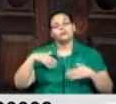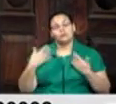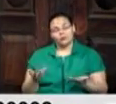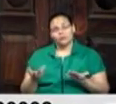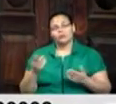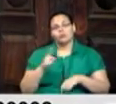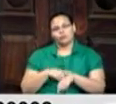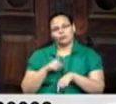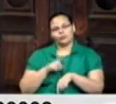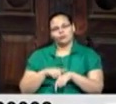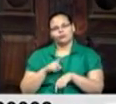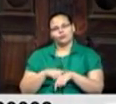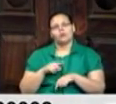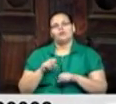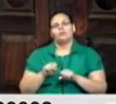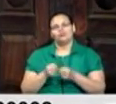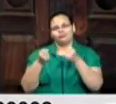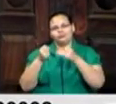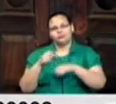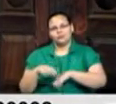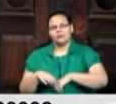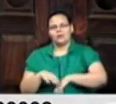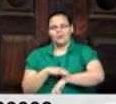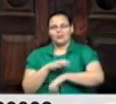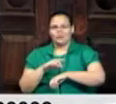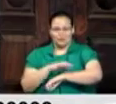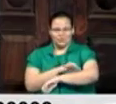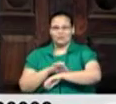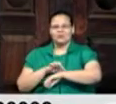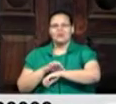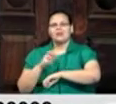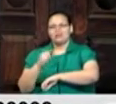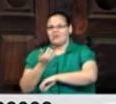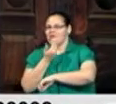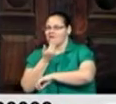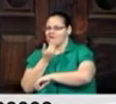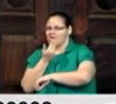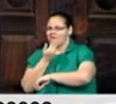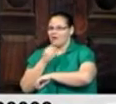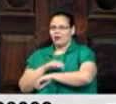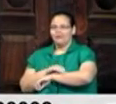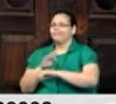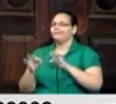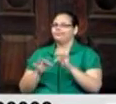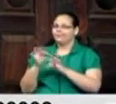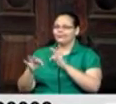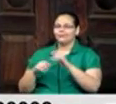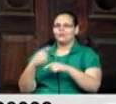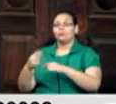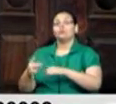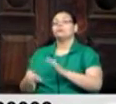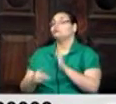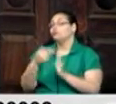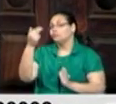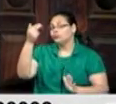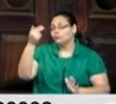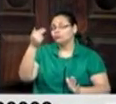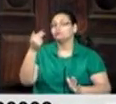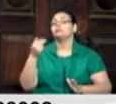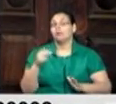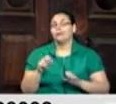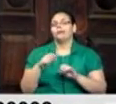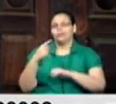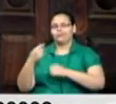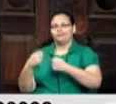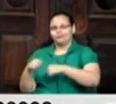do momento que a fratura se consolida torta, ela vai ter que ter um tratamento depois, cirúrgico, para